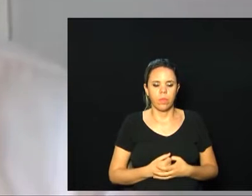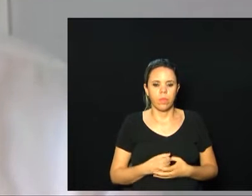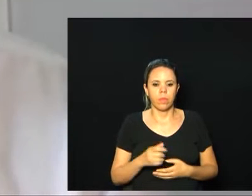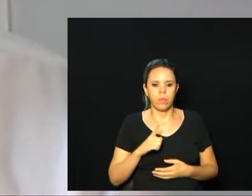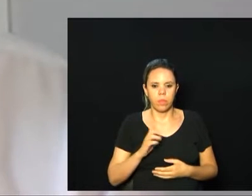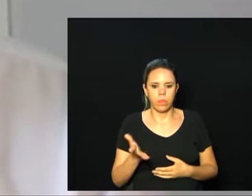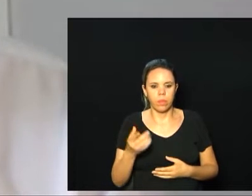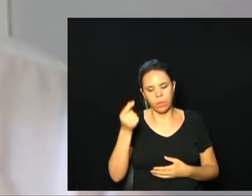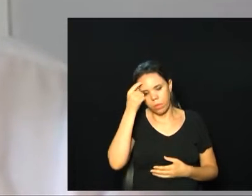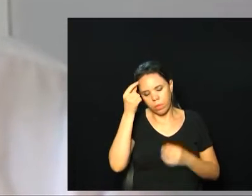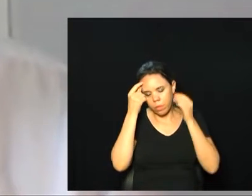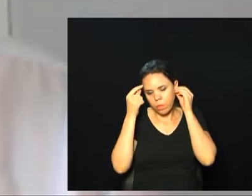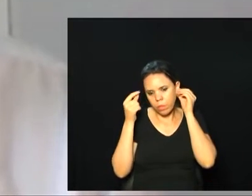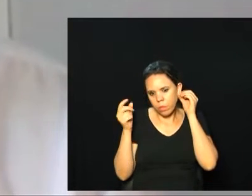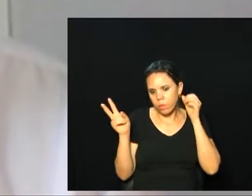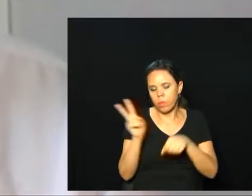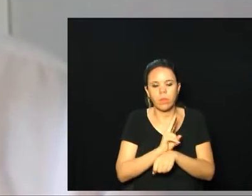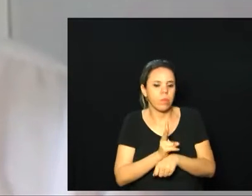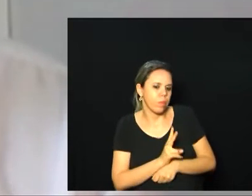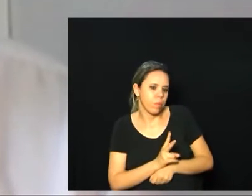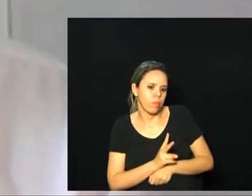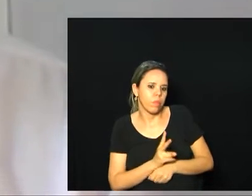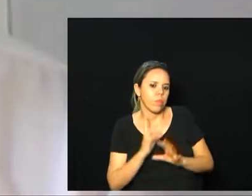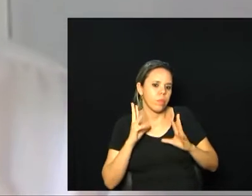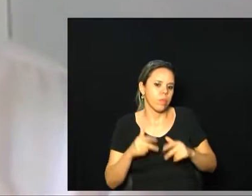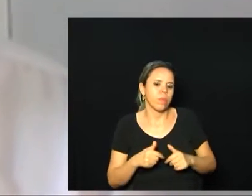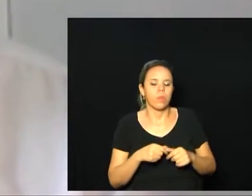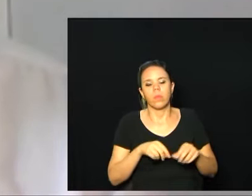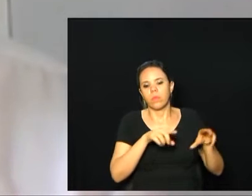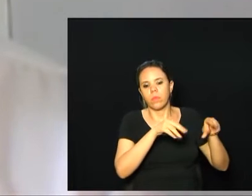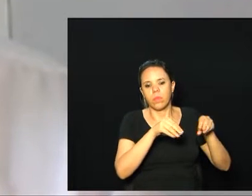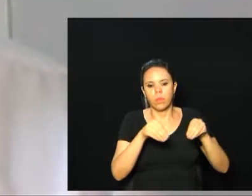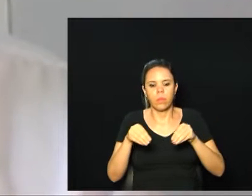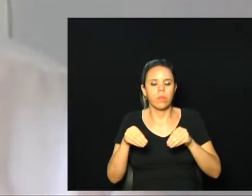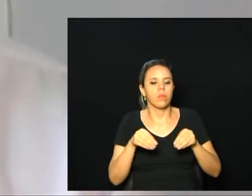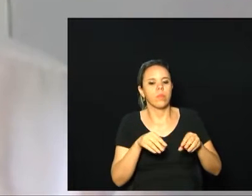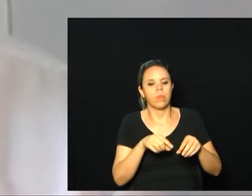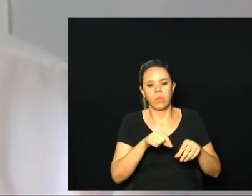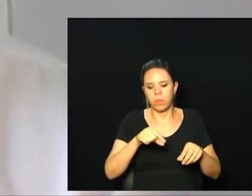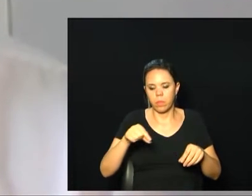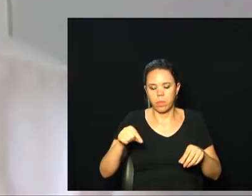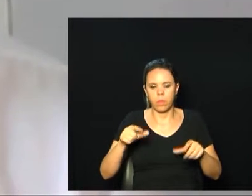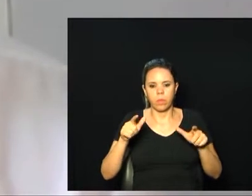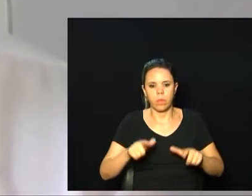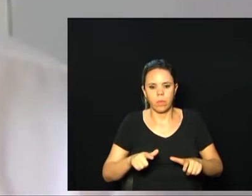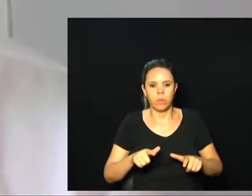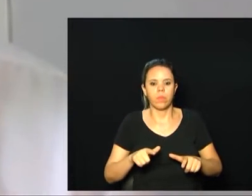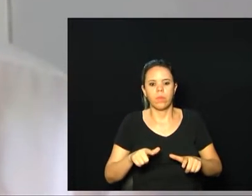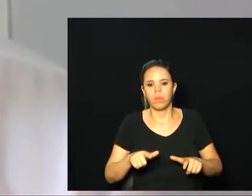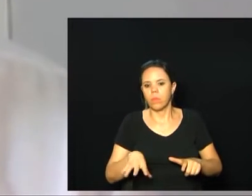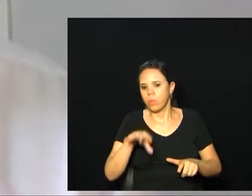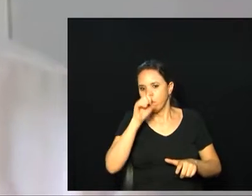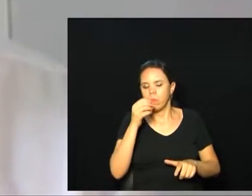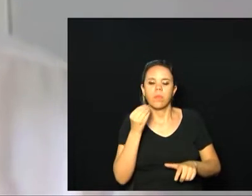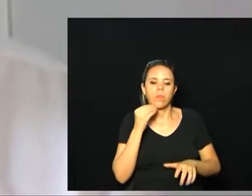essa noção de segurança. Por outro lado, umidade. Lugares úmidos são naturalmente lugares em que você vai ter mais